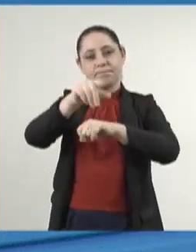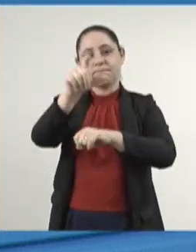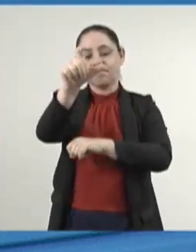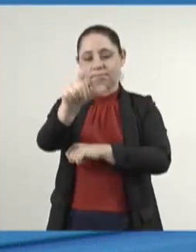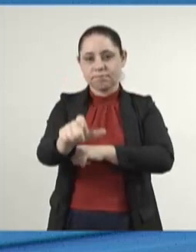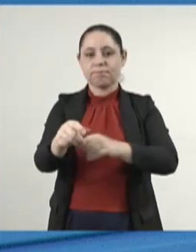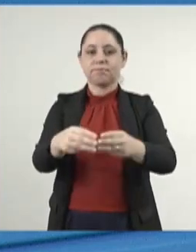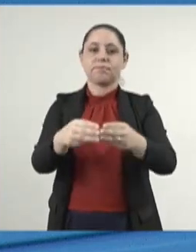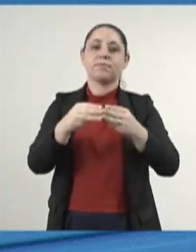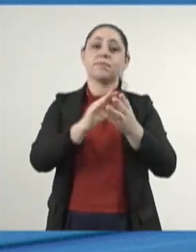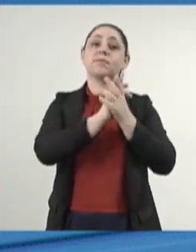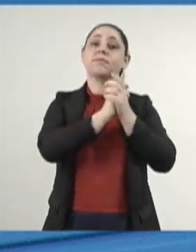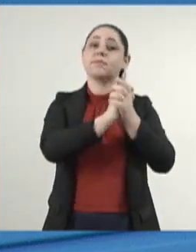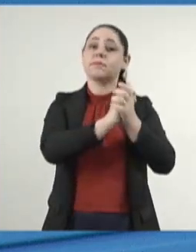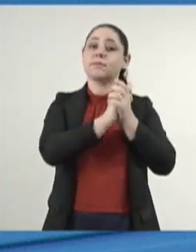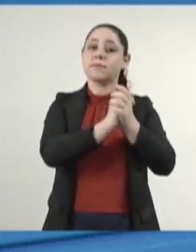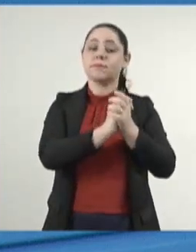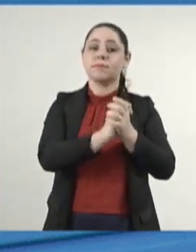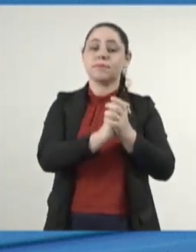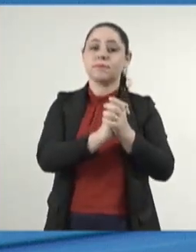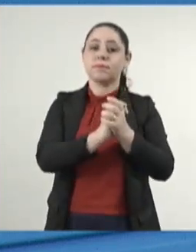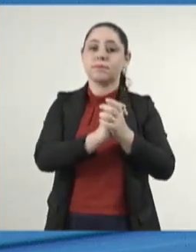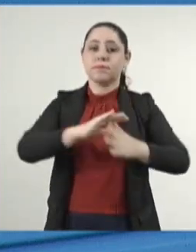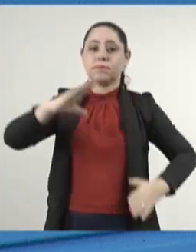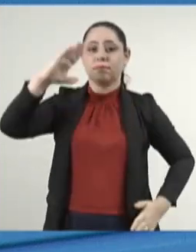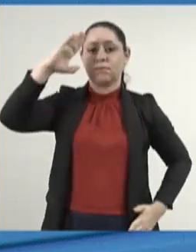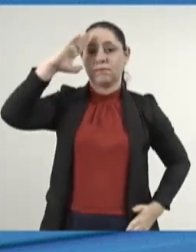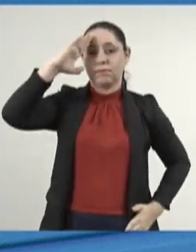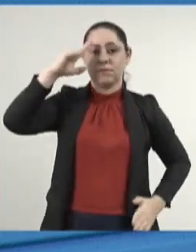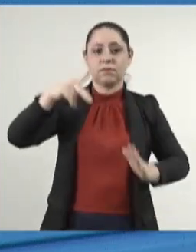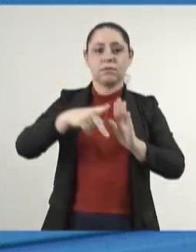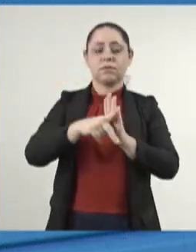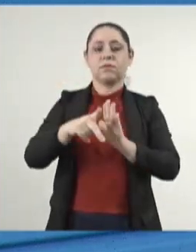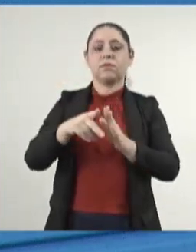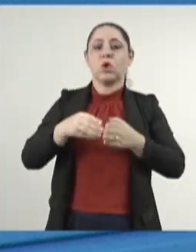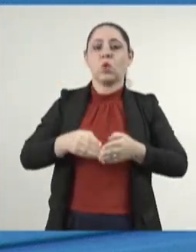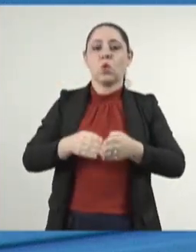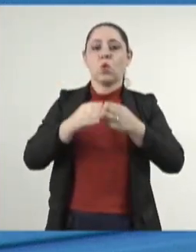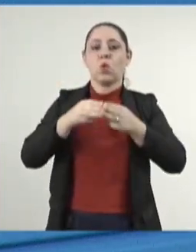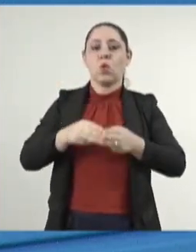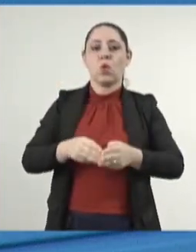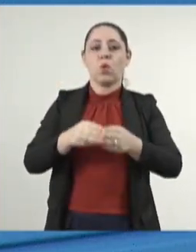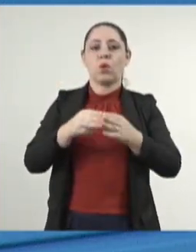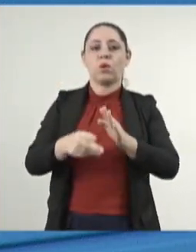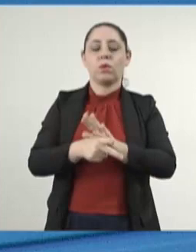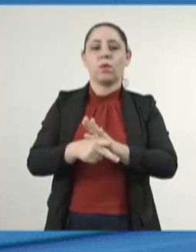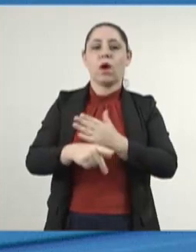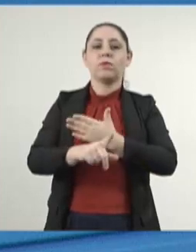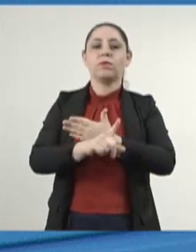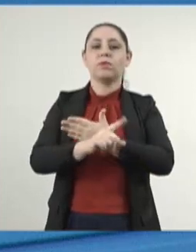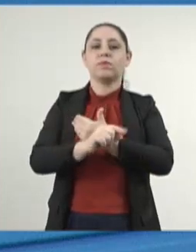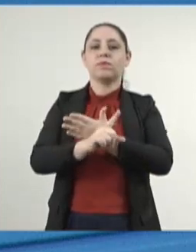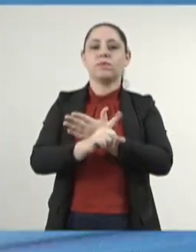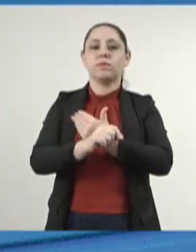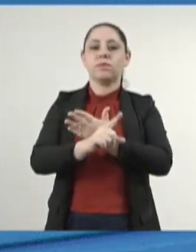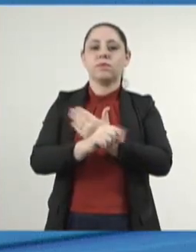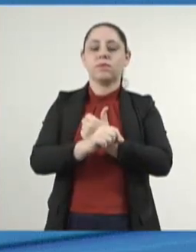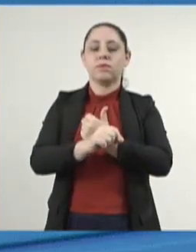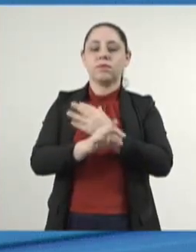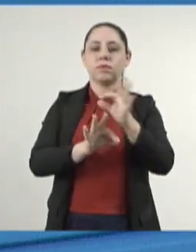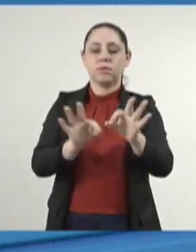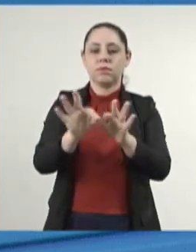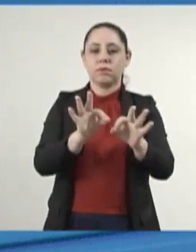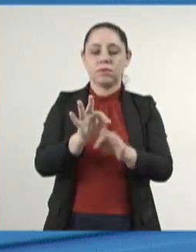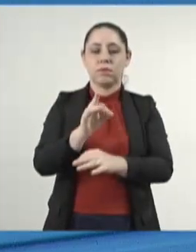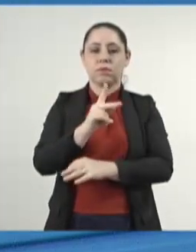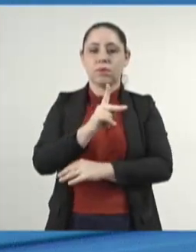de congratulação aos militares da Capitania do Fluvial do Pantanal, organização